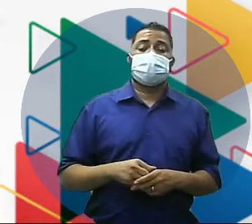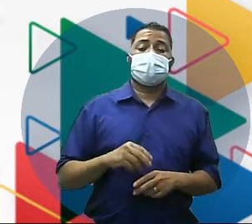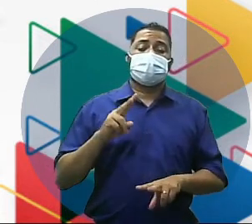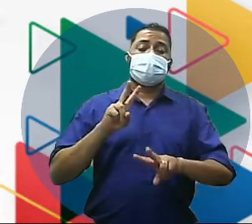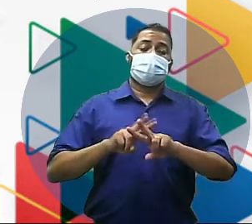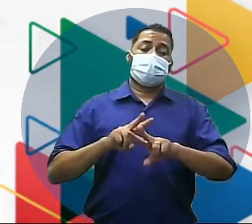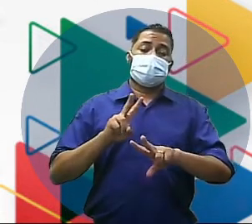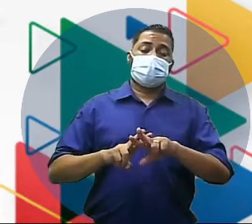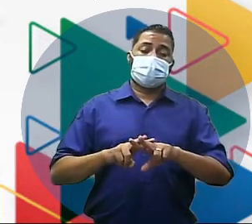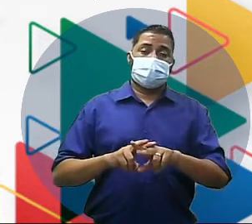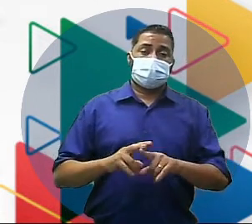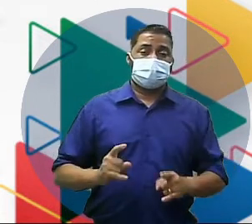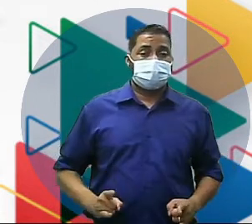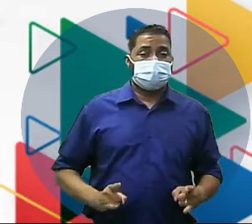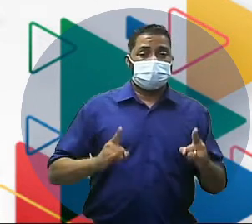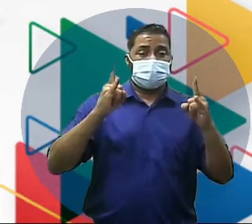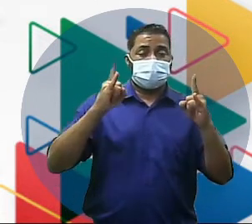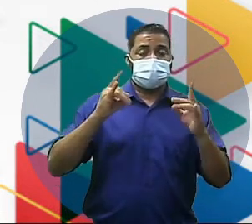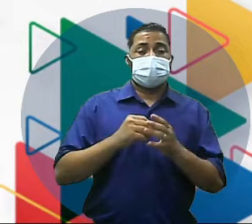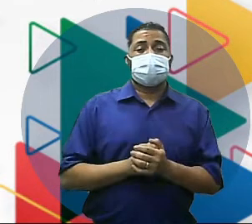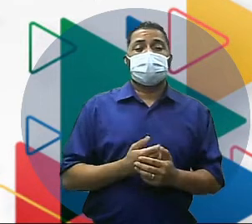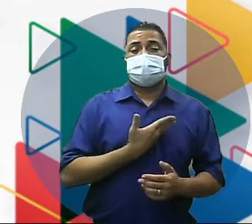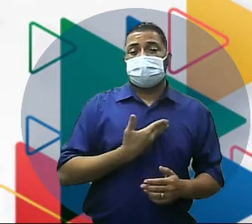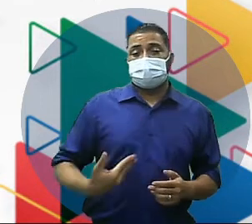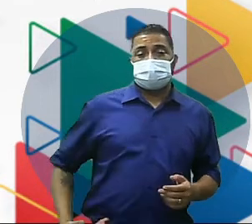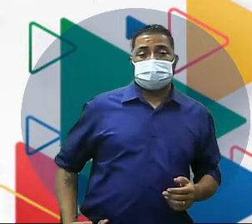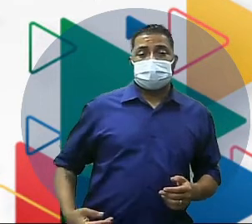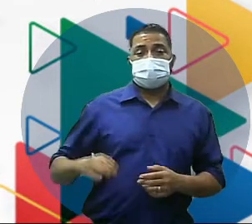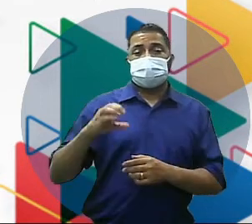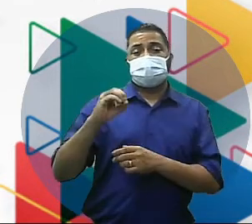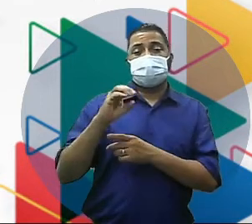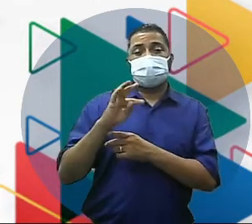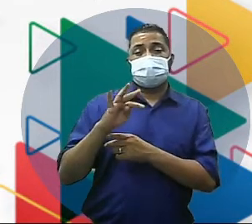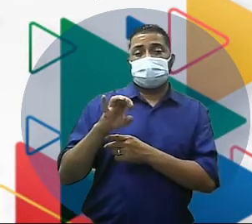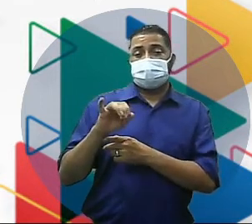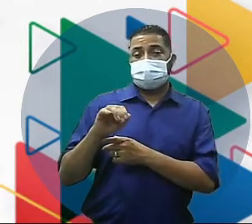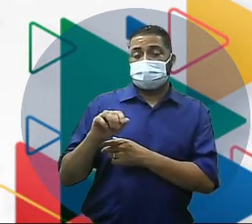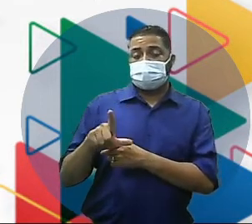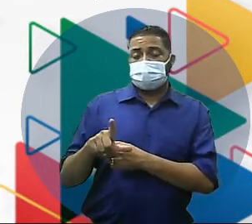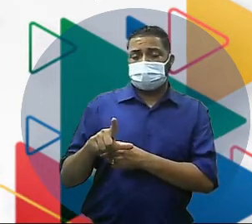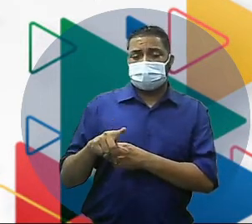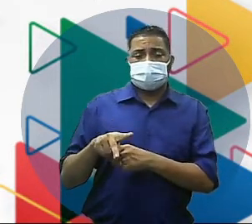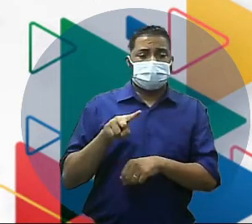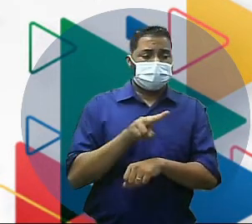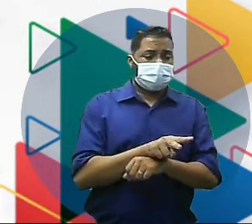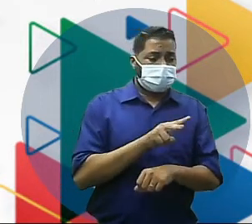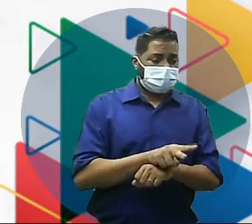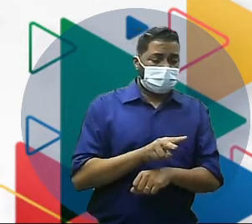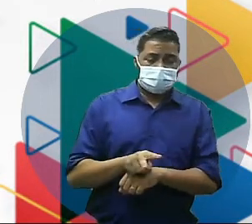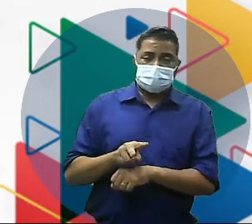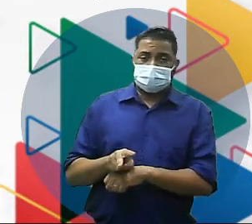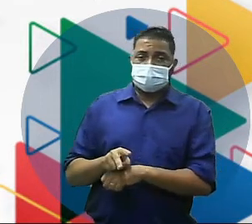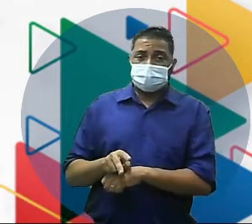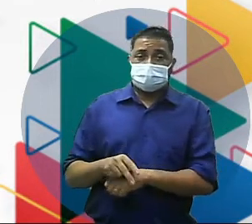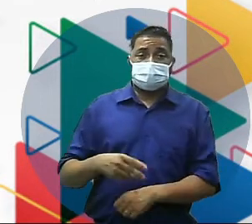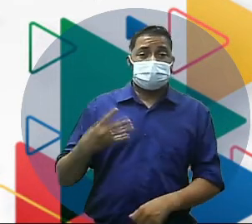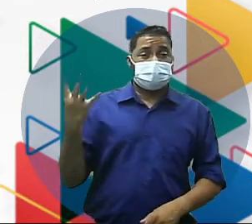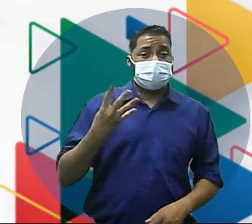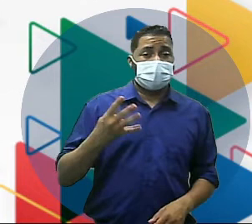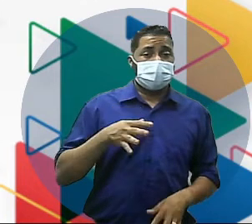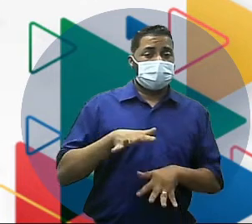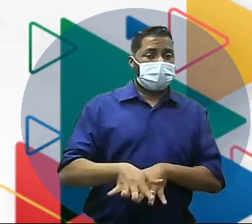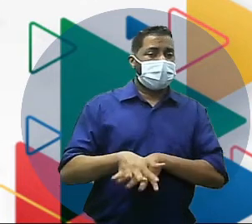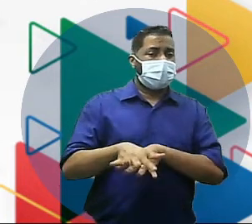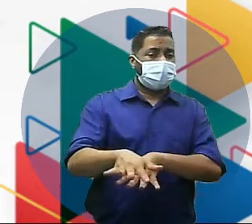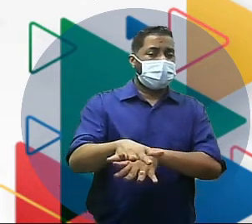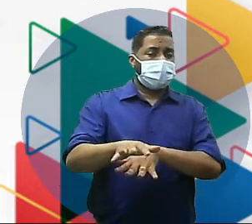do Campo das Princesas pelo coronel Castilho, que chefiava uma missão do 4º Exército,